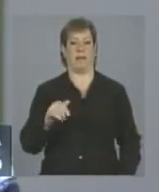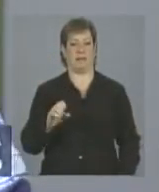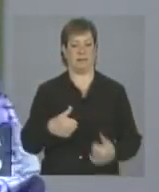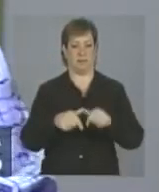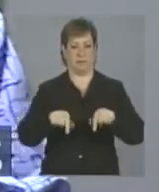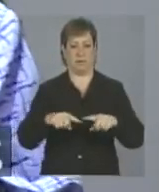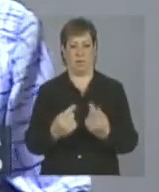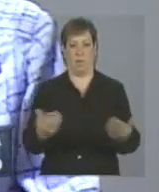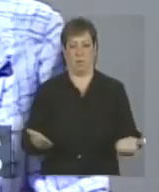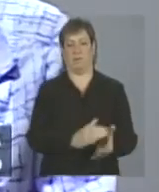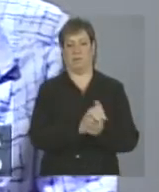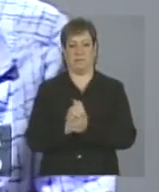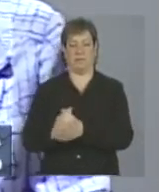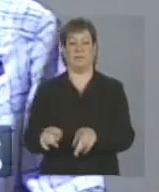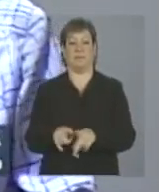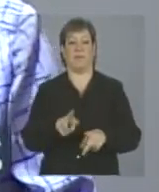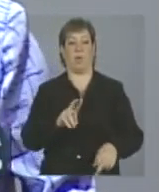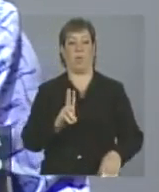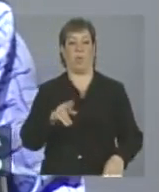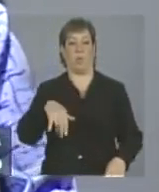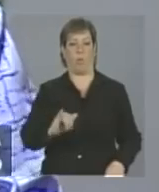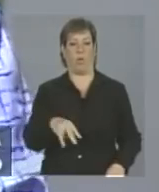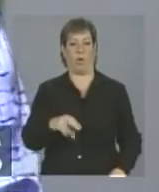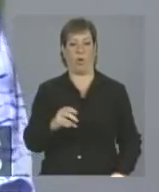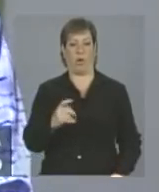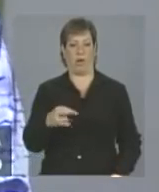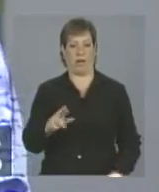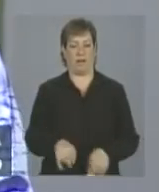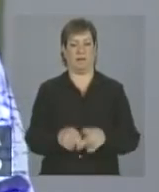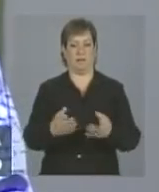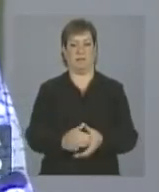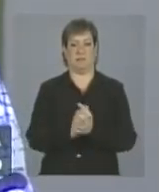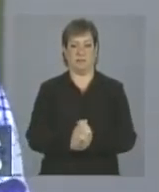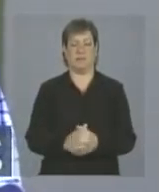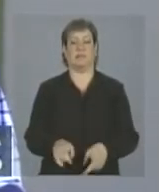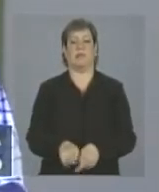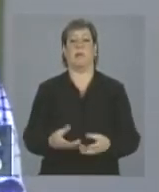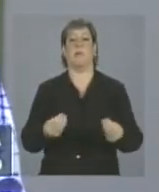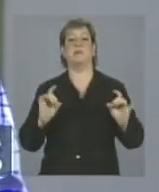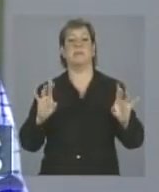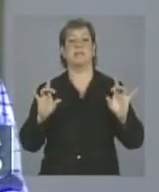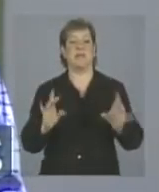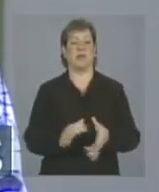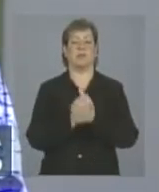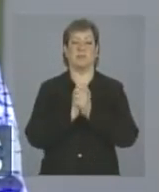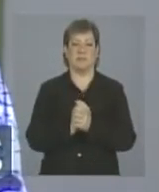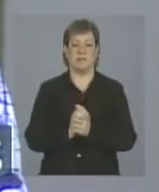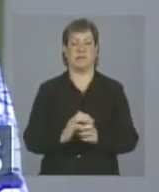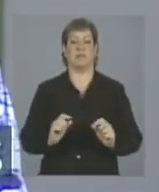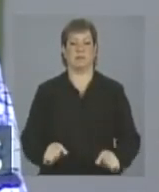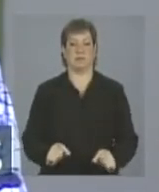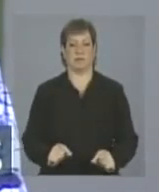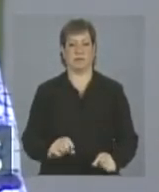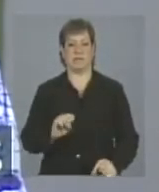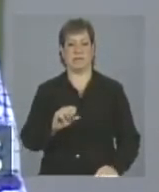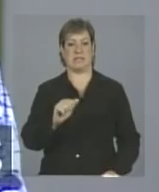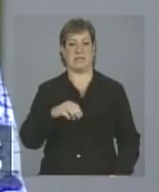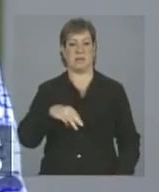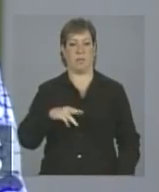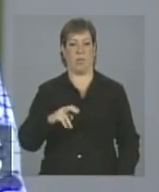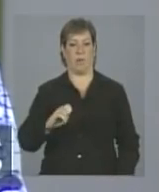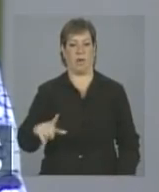Nogueira, secretário-geral das Relações Exteriores. Queria dirigir um cumprimento muito especial ao Samuel